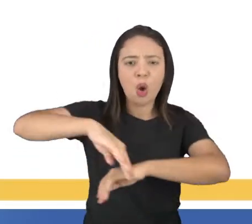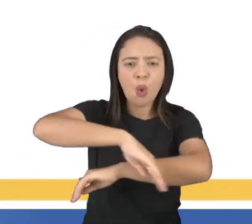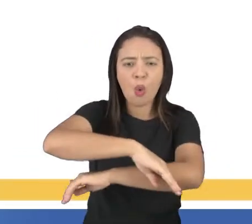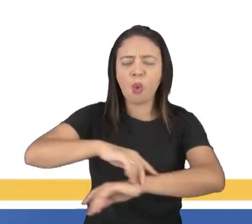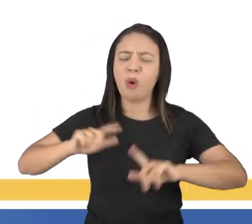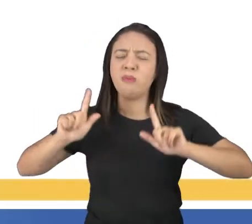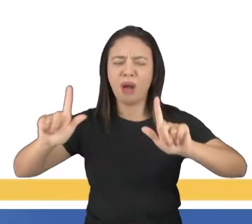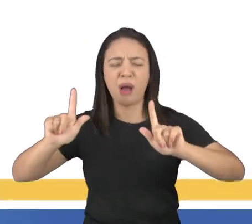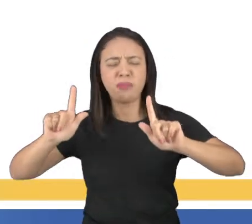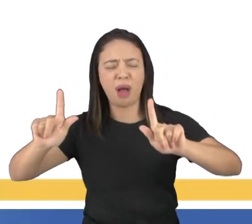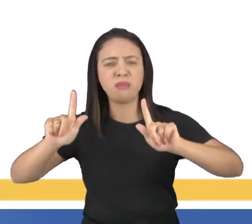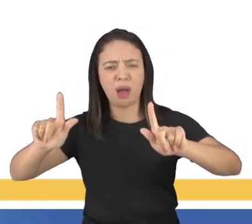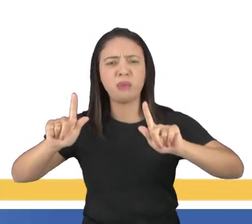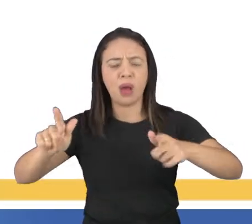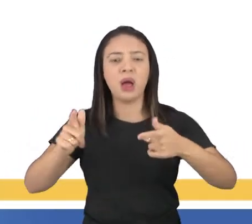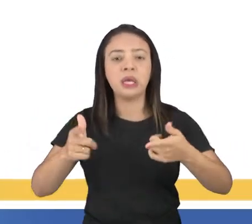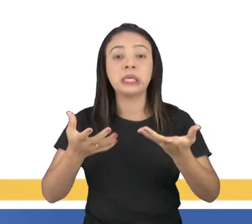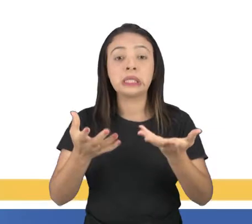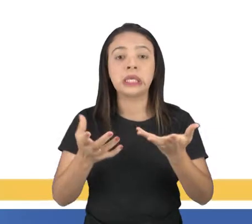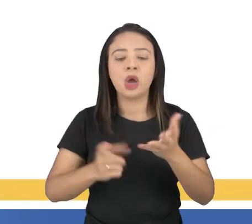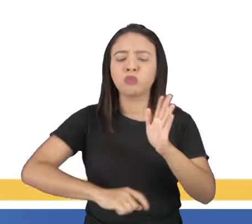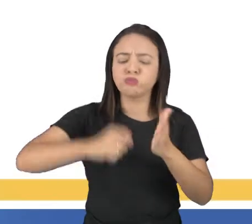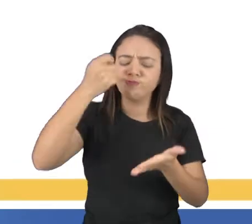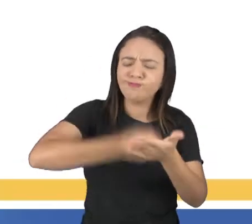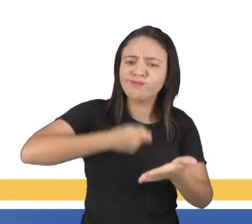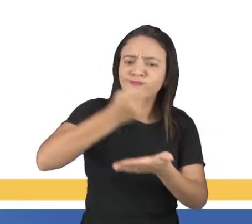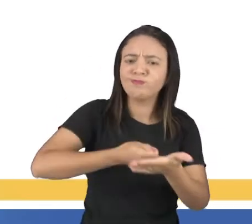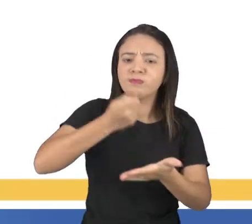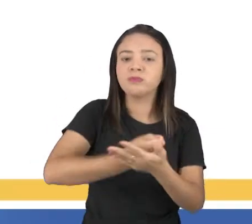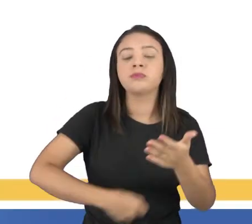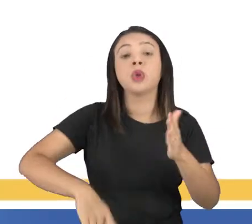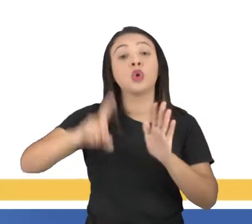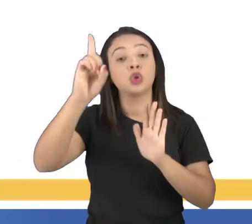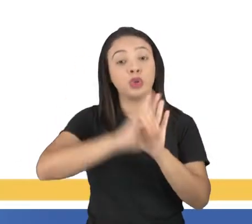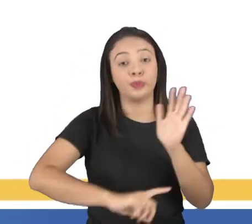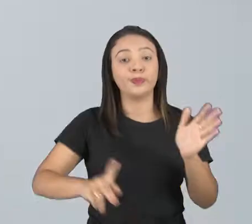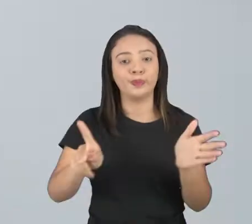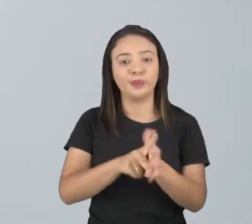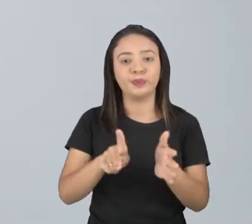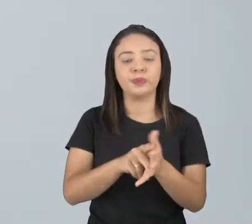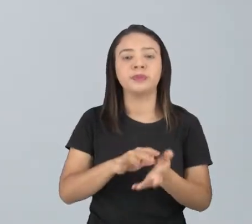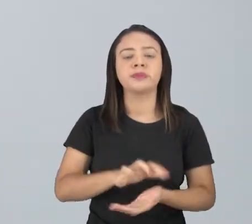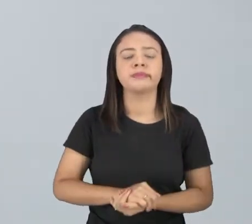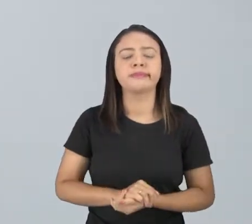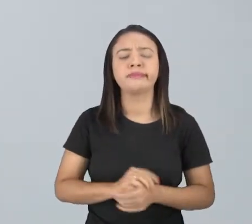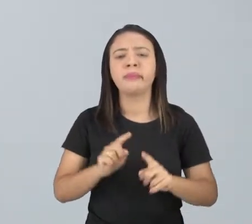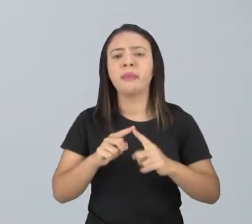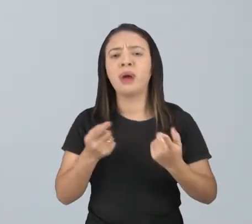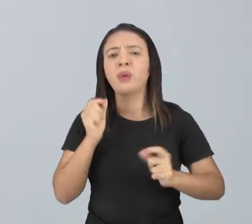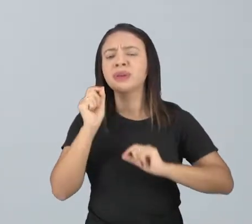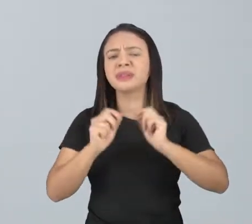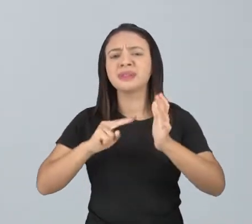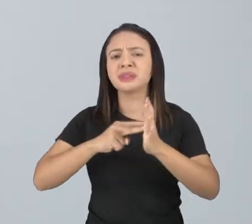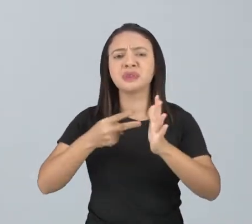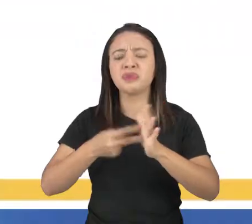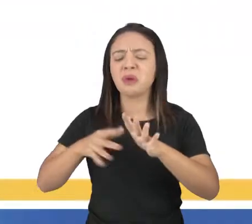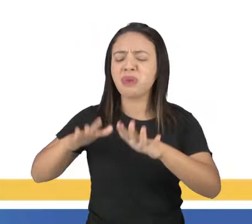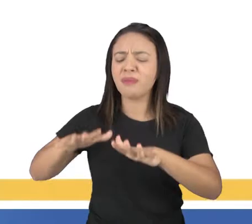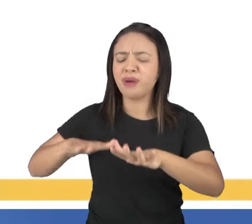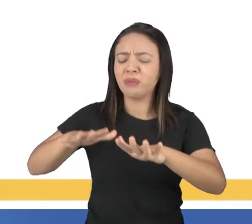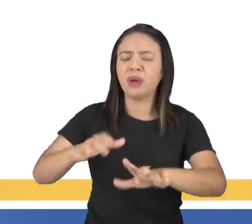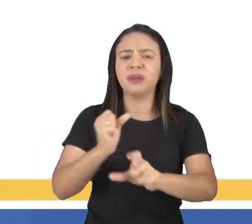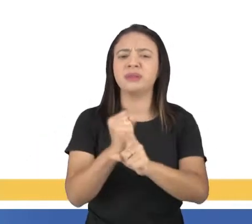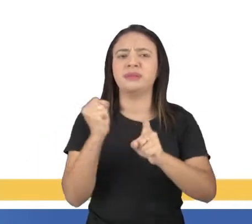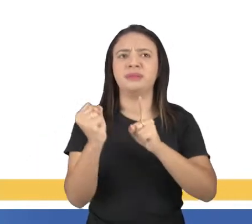e colocando o conceito de movimento social em pauta. Mas afinal, o que seria esse movimento social?